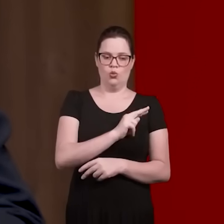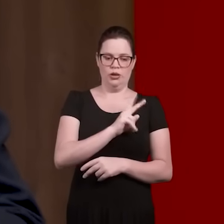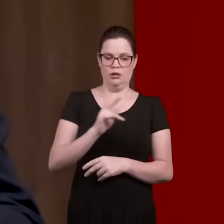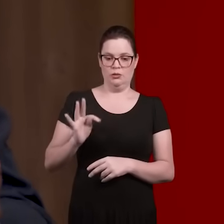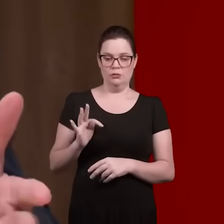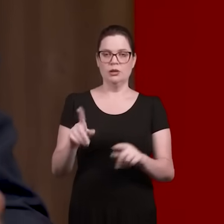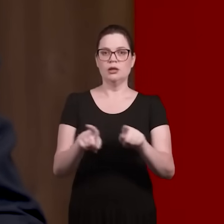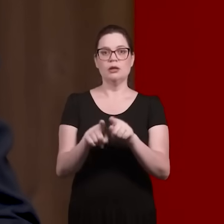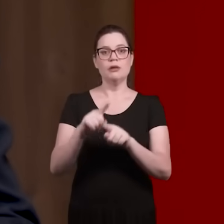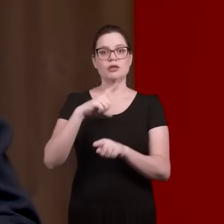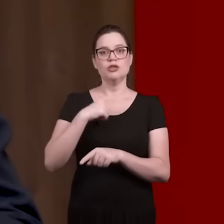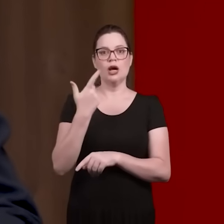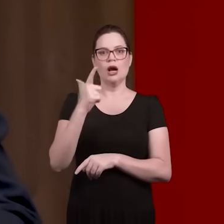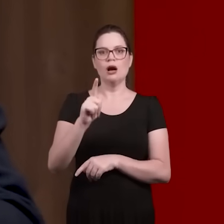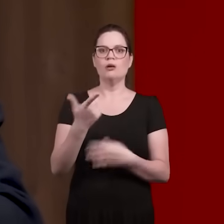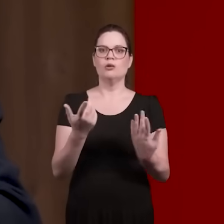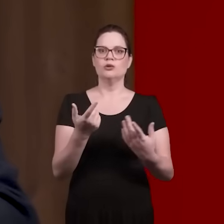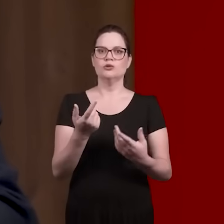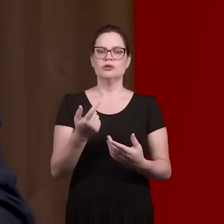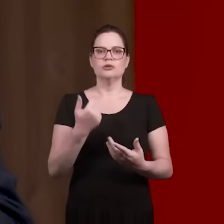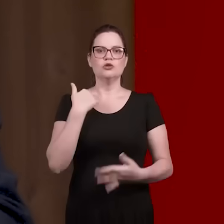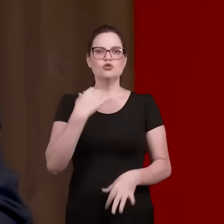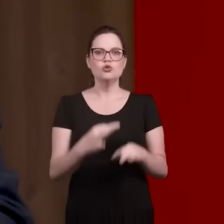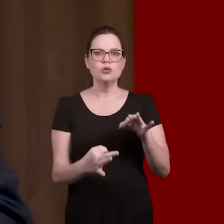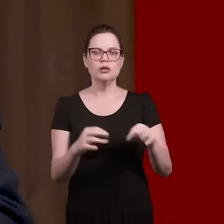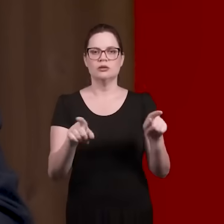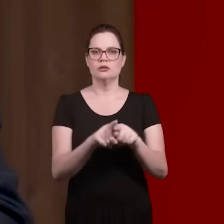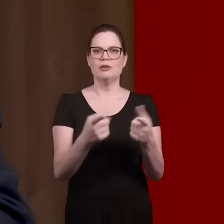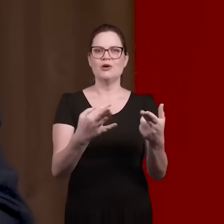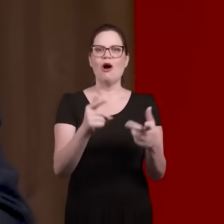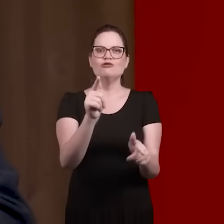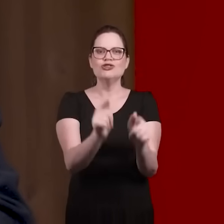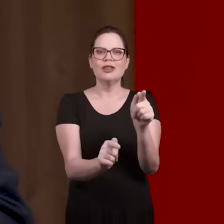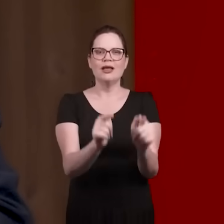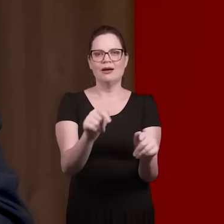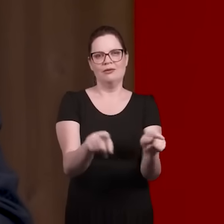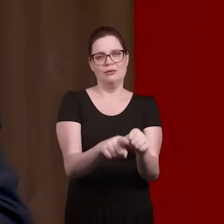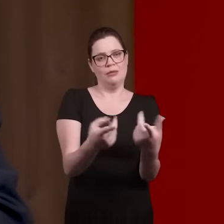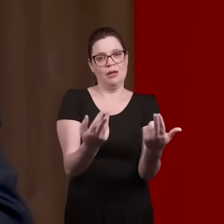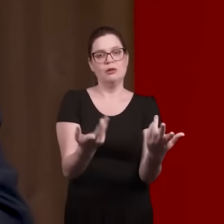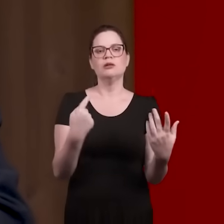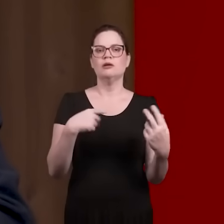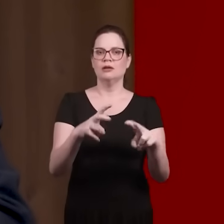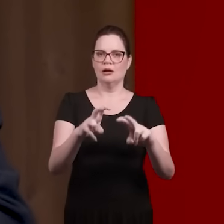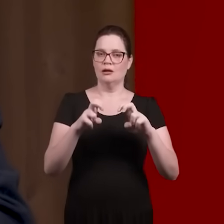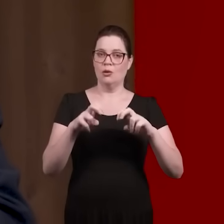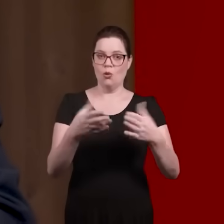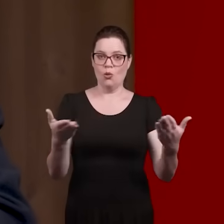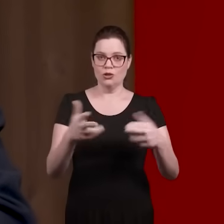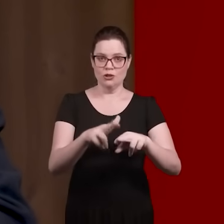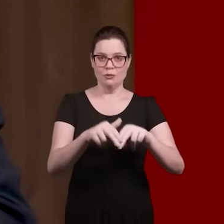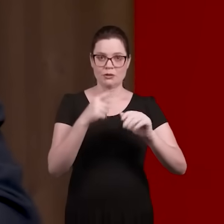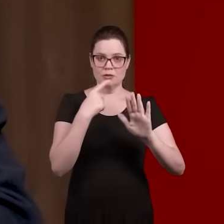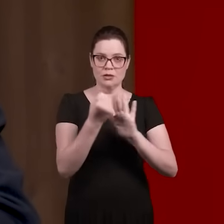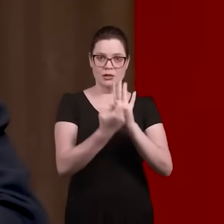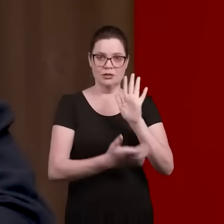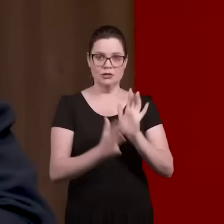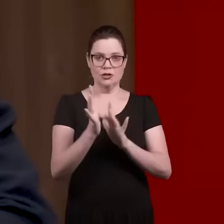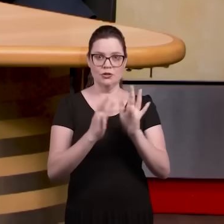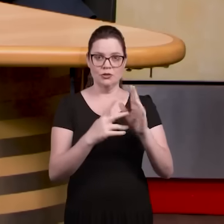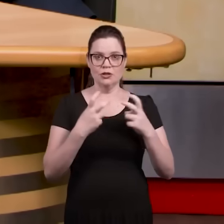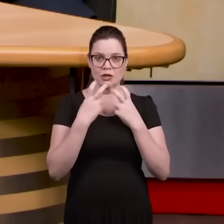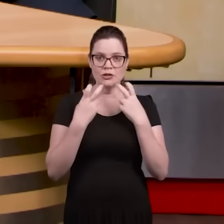como Gedeão, como rei. Então, ao abrir a palavra no Espírito, clamando pelo sangue de Jesus, o Senhor dá o